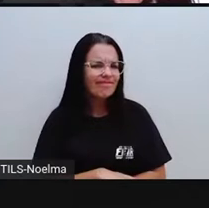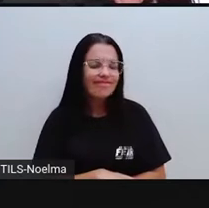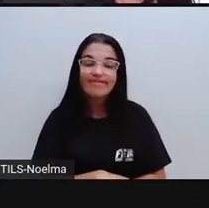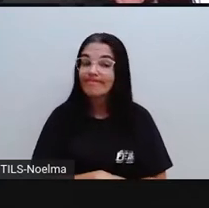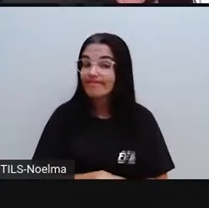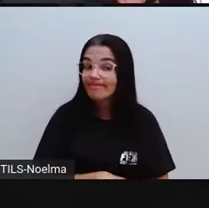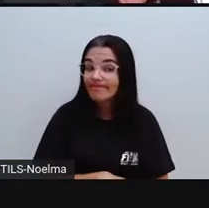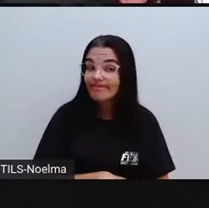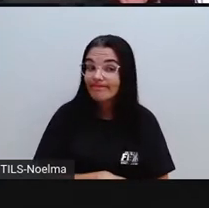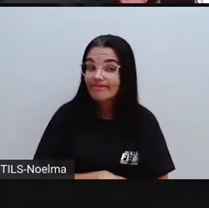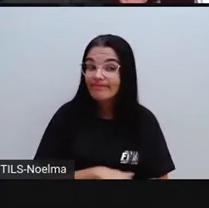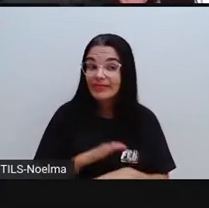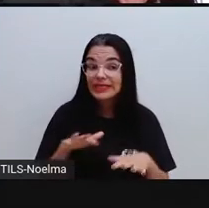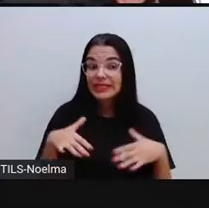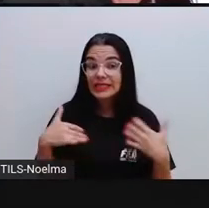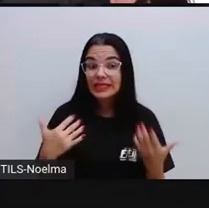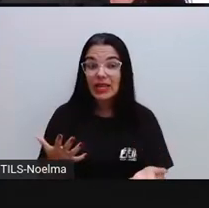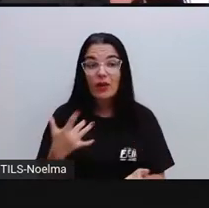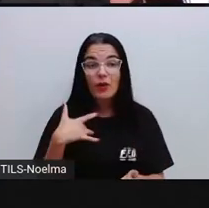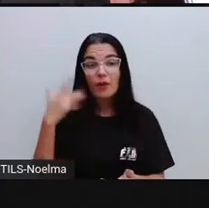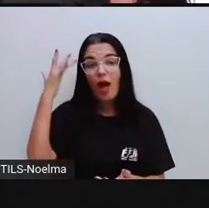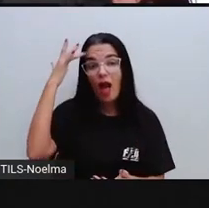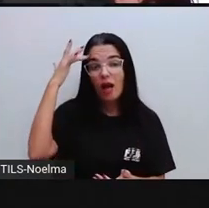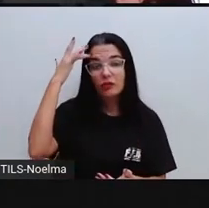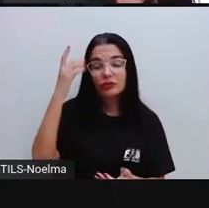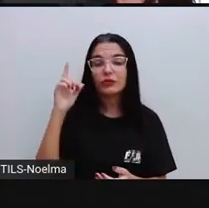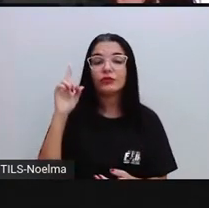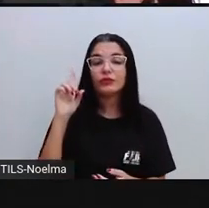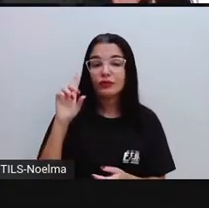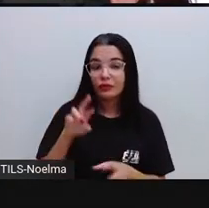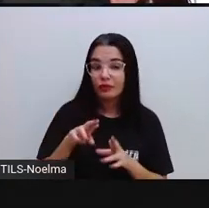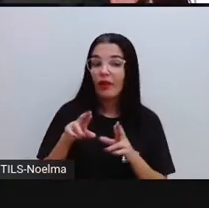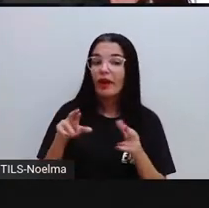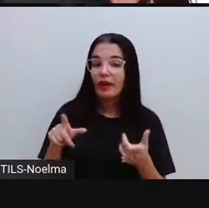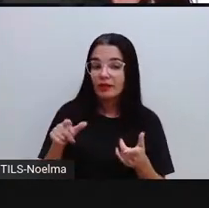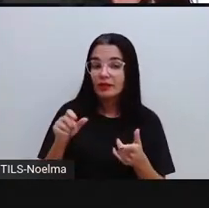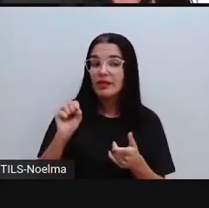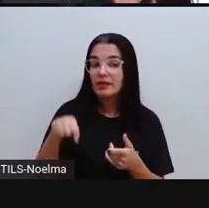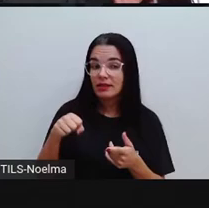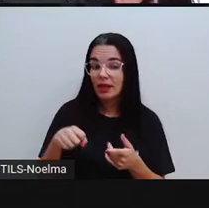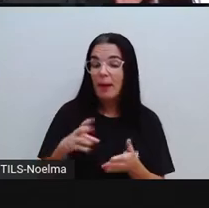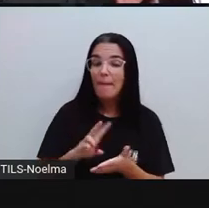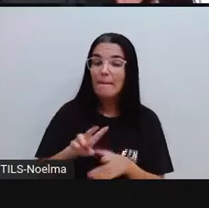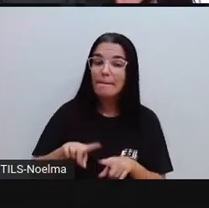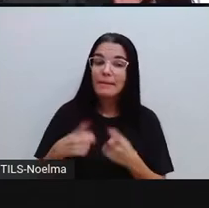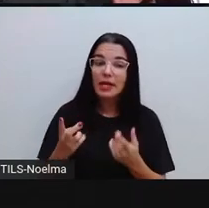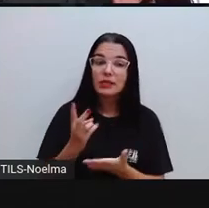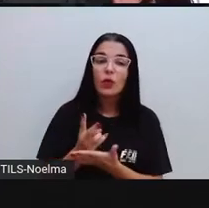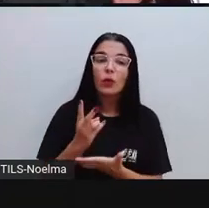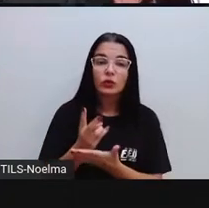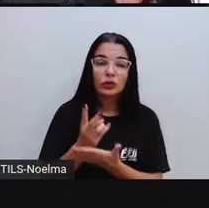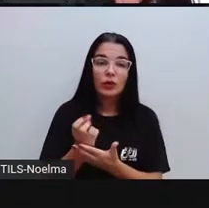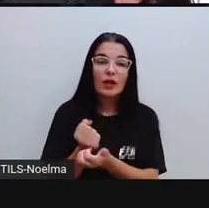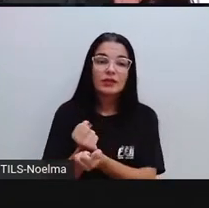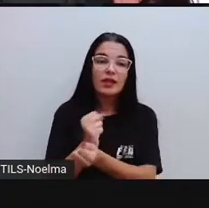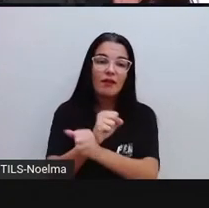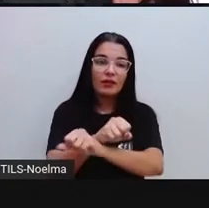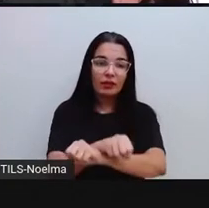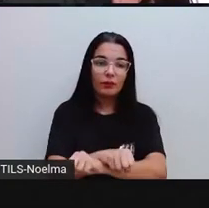uma escravidão meio que diferente, mas ainda continua sendo aí uma escravidão,